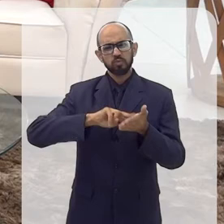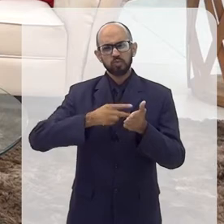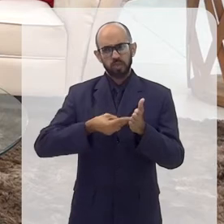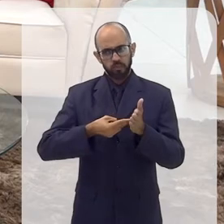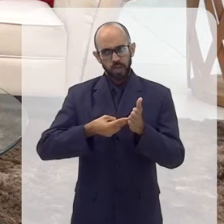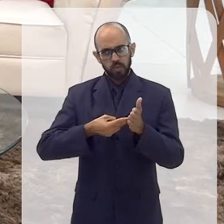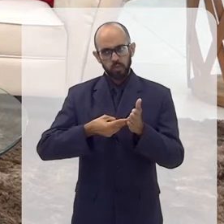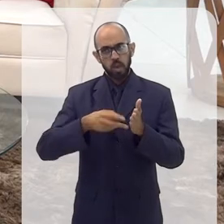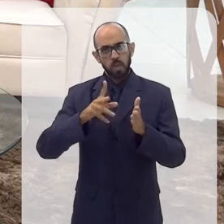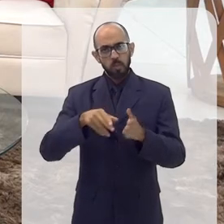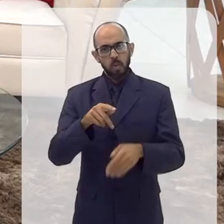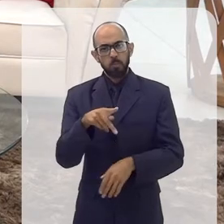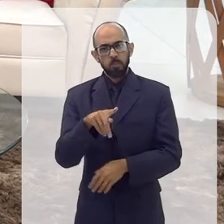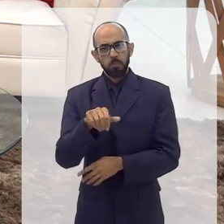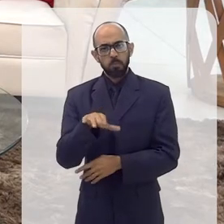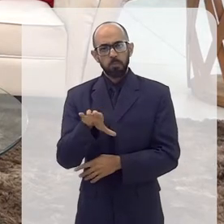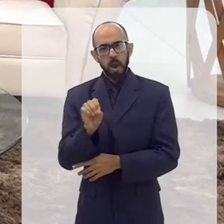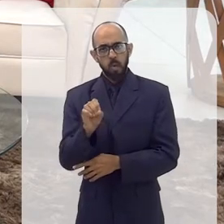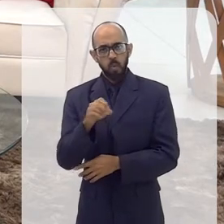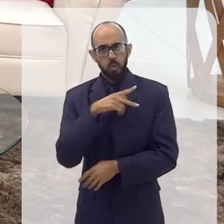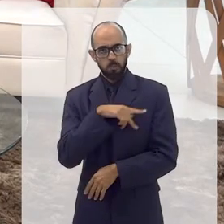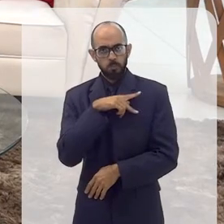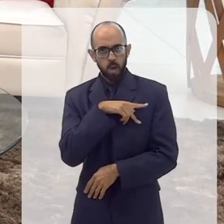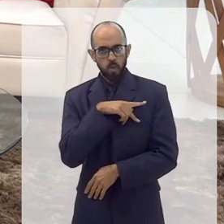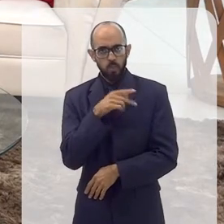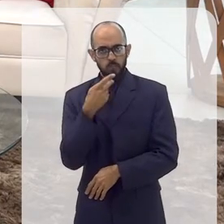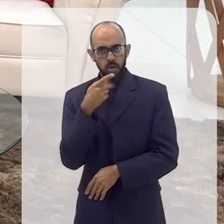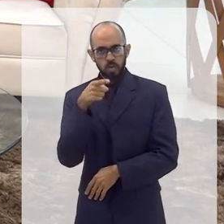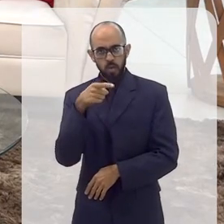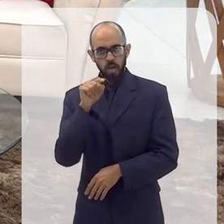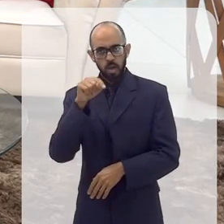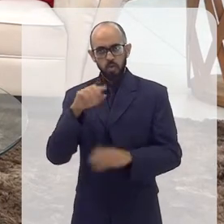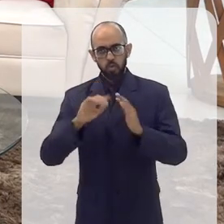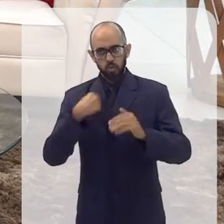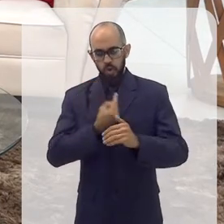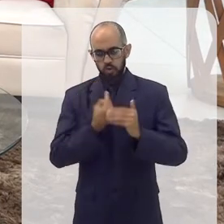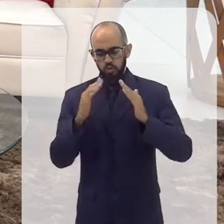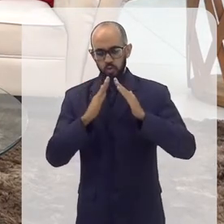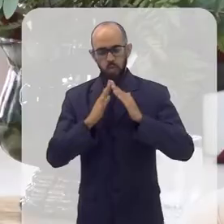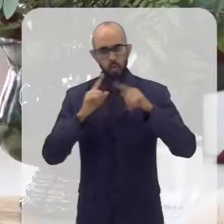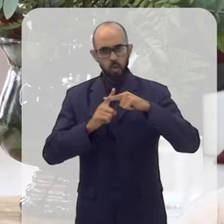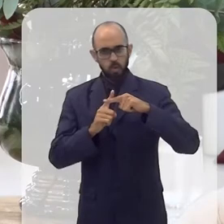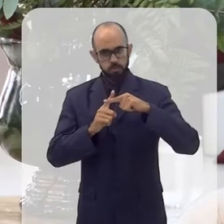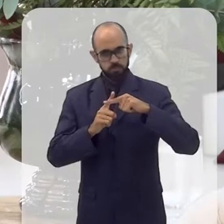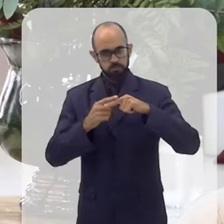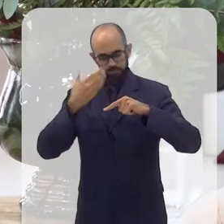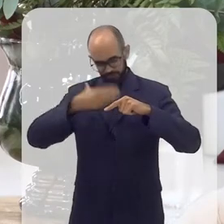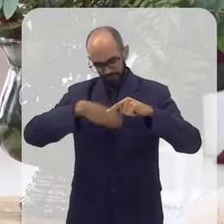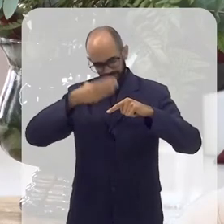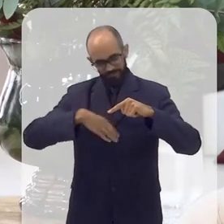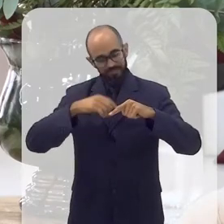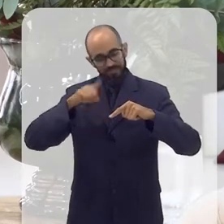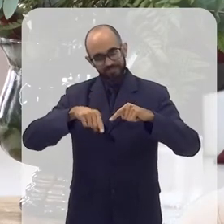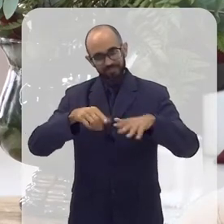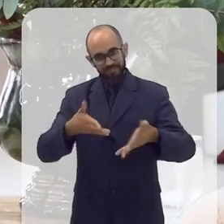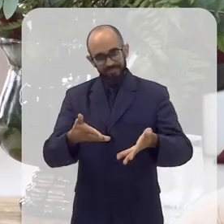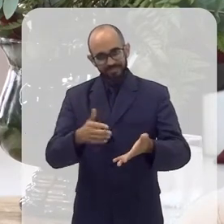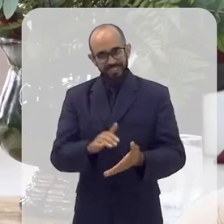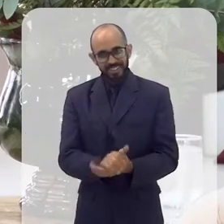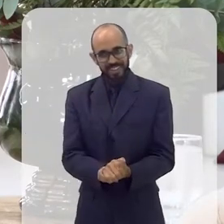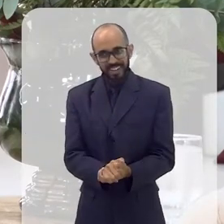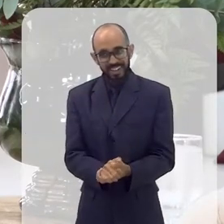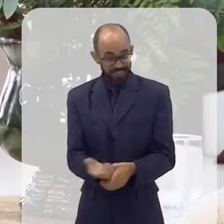nosso corpo, como o apóstolo Paulo falou, né, 1 Coríntios 3,16, são templos de Deus. Né? Perfeito. Voltamos